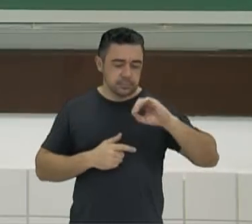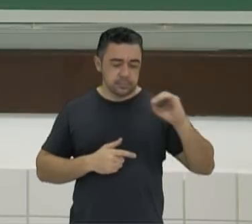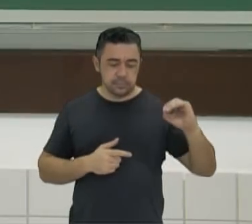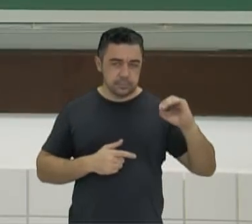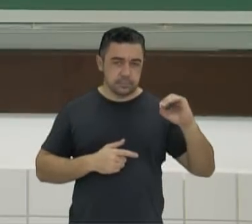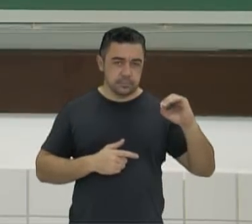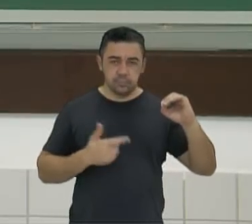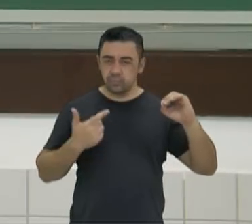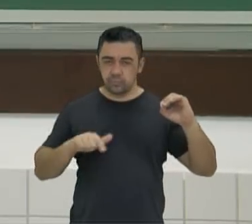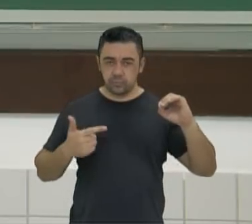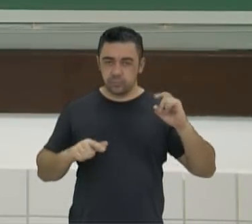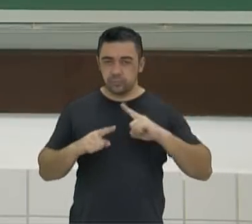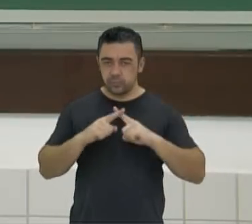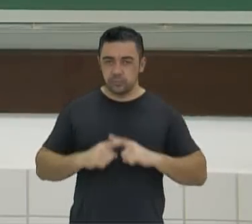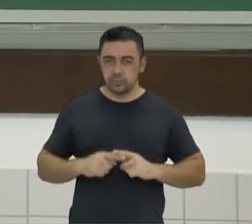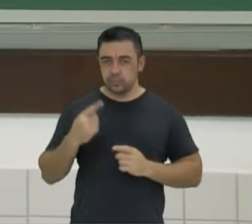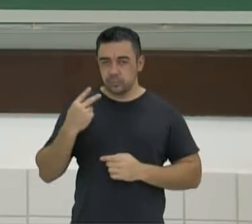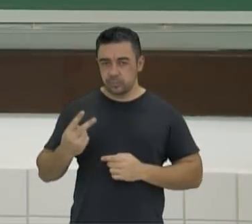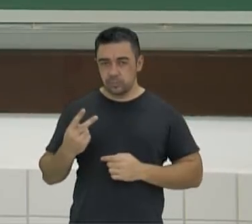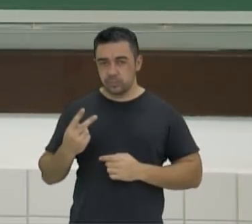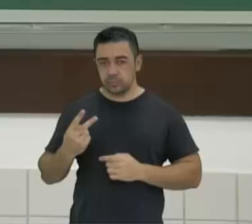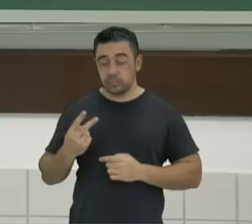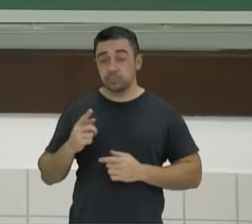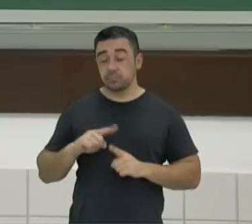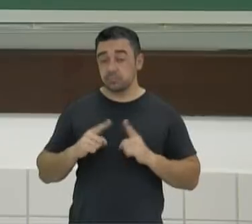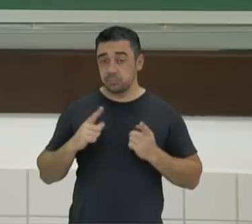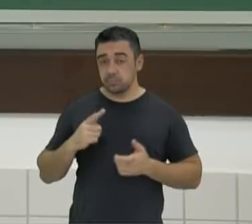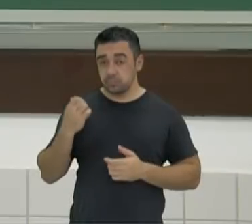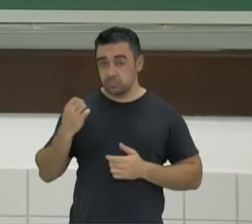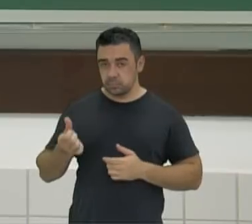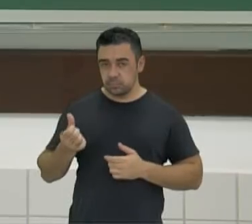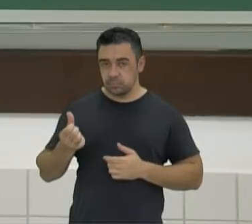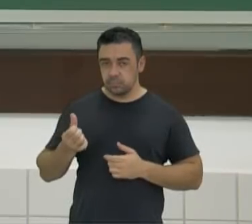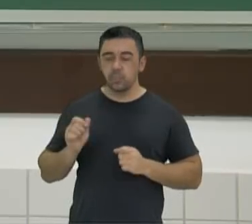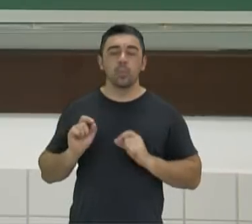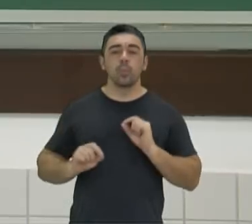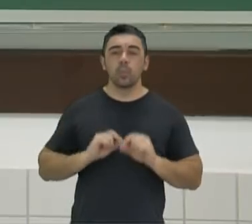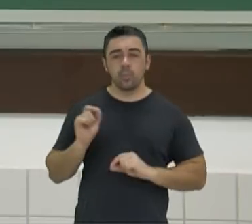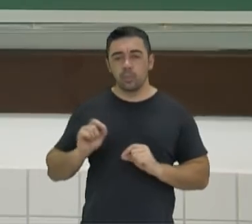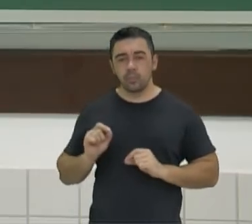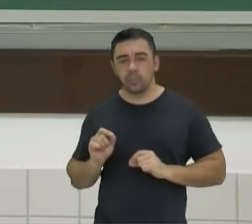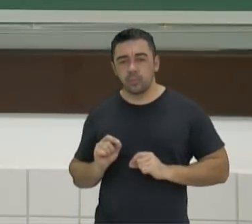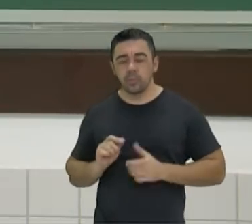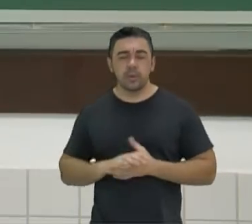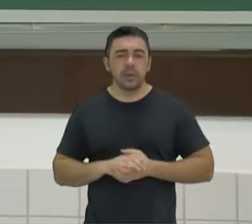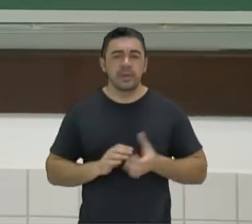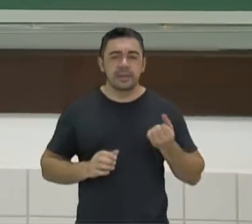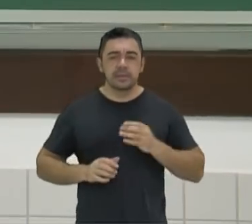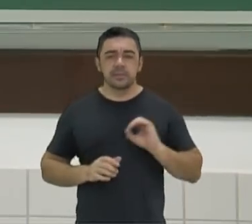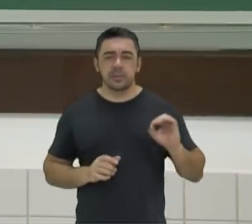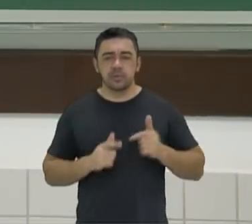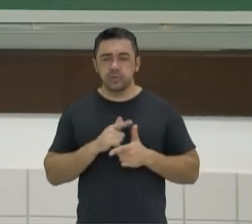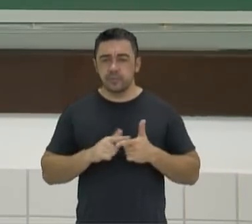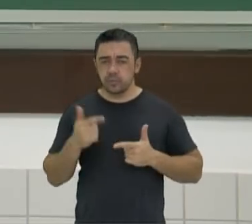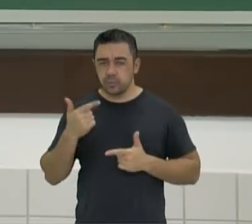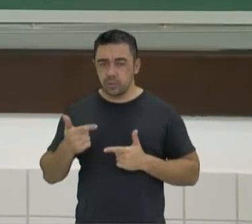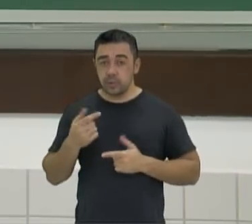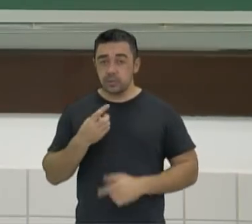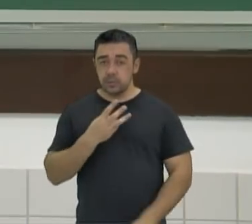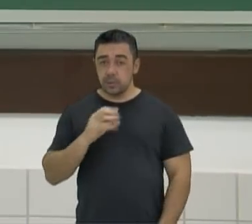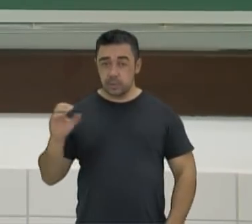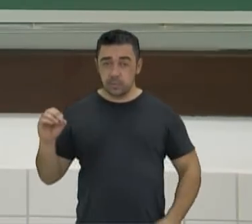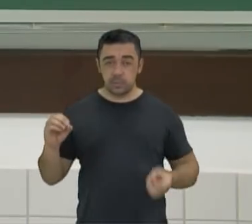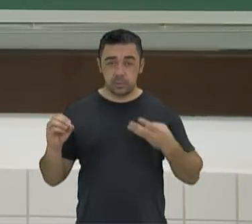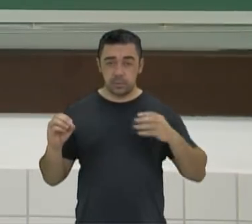700 não tem na tabuada do 2, o 7 não tem, mas tem o 6. Eu posso fazer o quê? 600 dividido por 2,